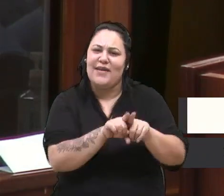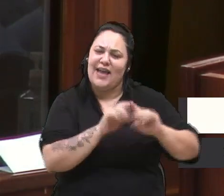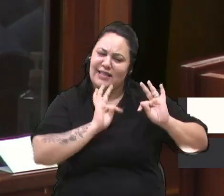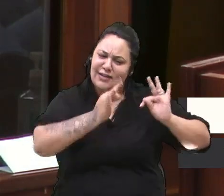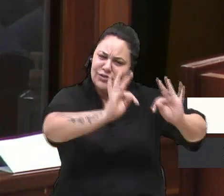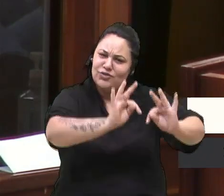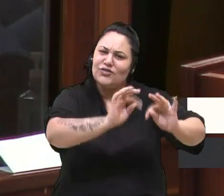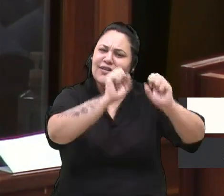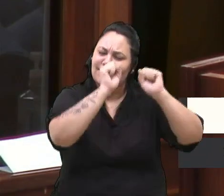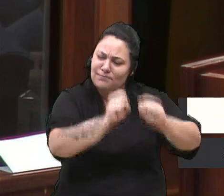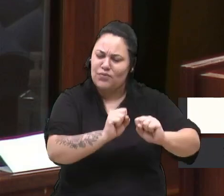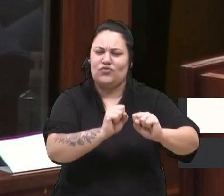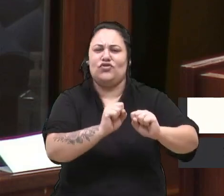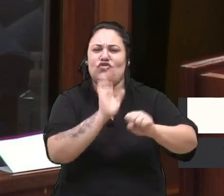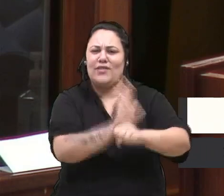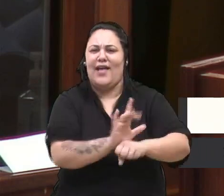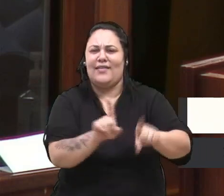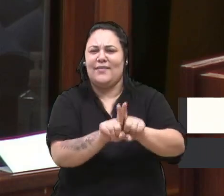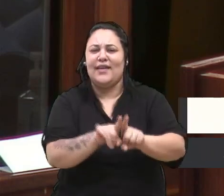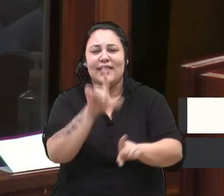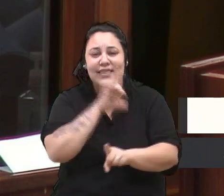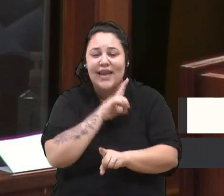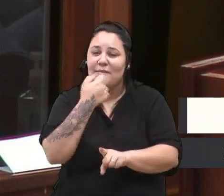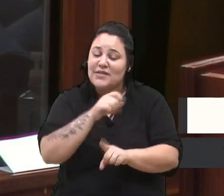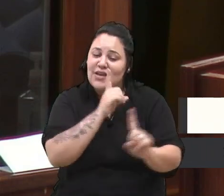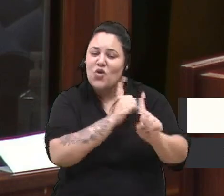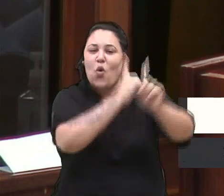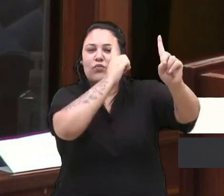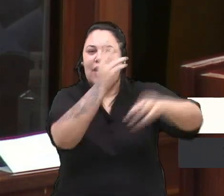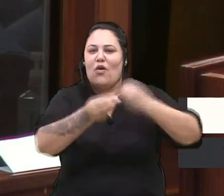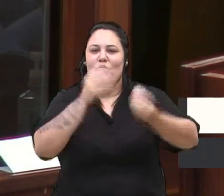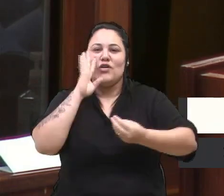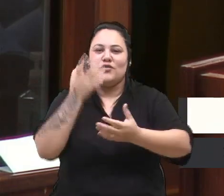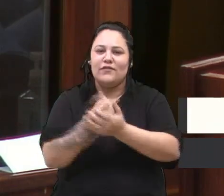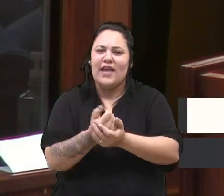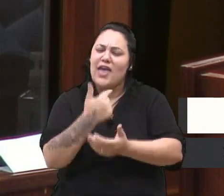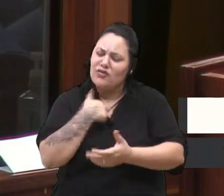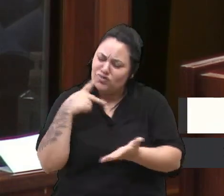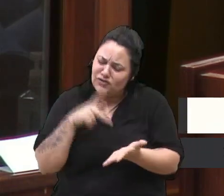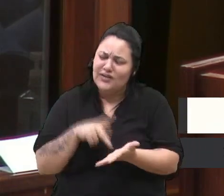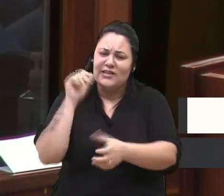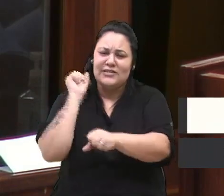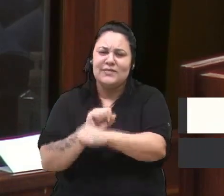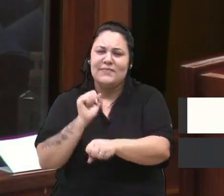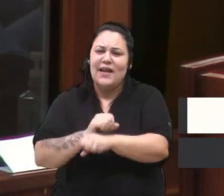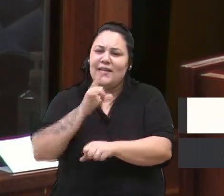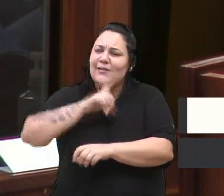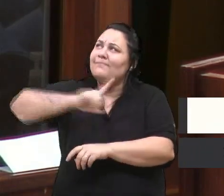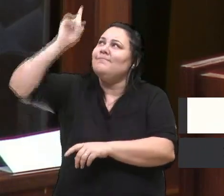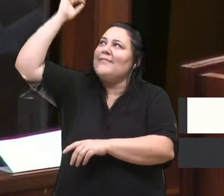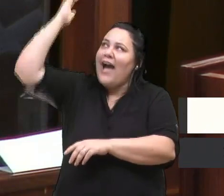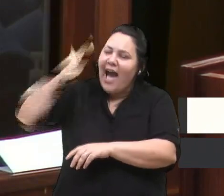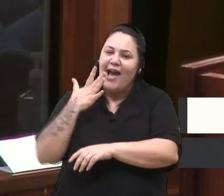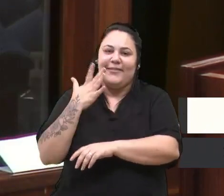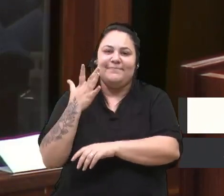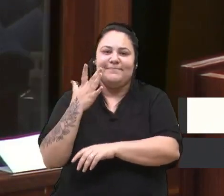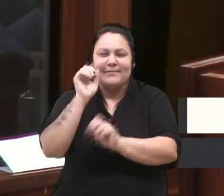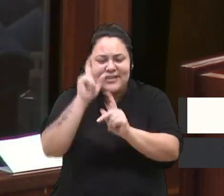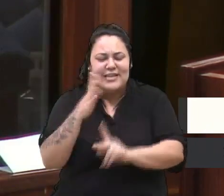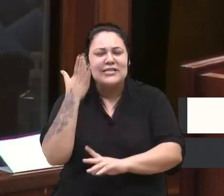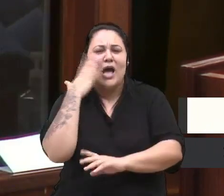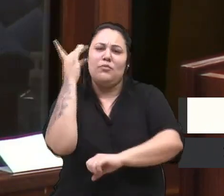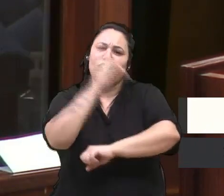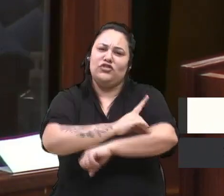realmente existe e a gente tem que buscar essas soluções aí. Eu espero poder ter a graça de, quem sabe, lá um dia, nessa